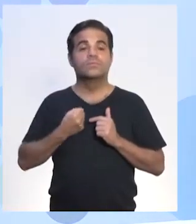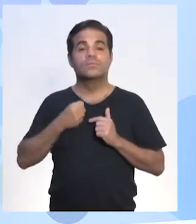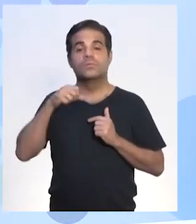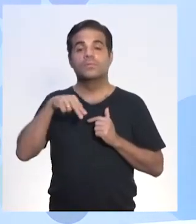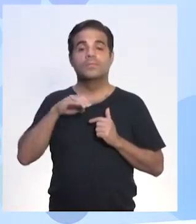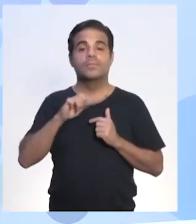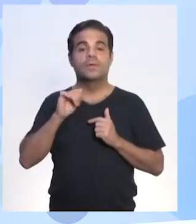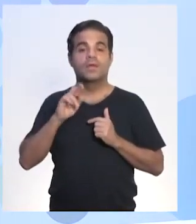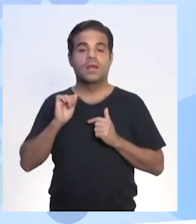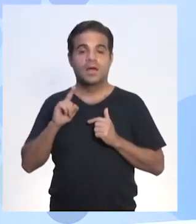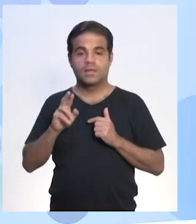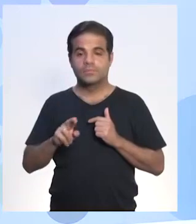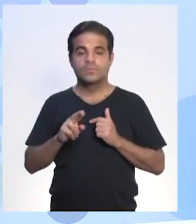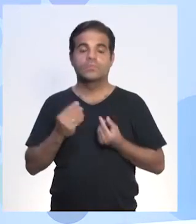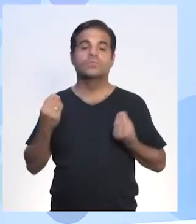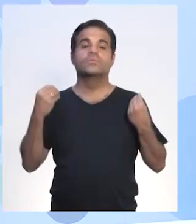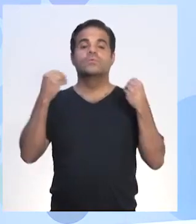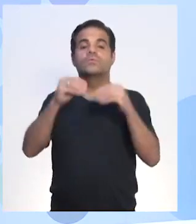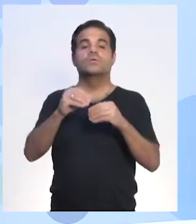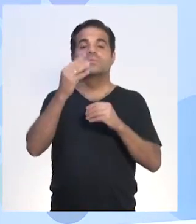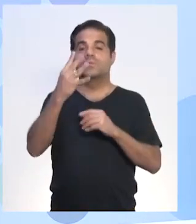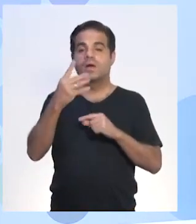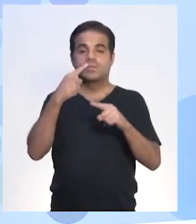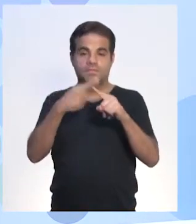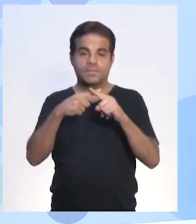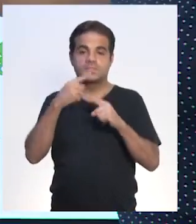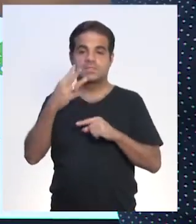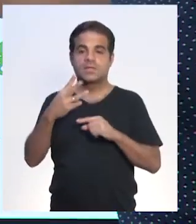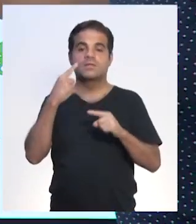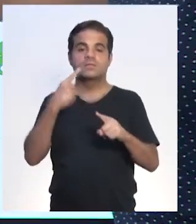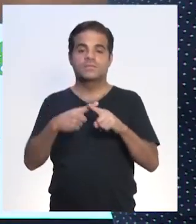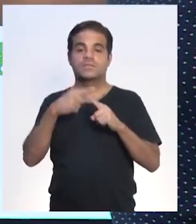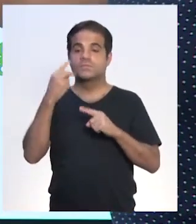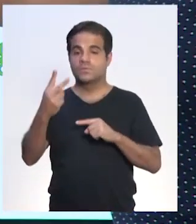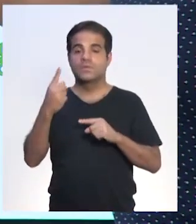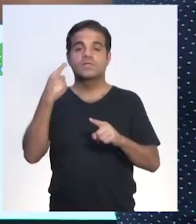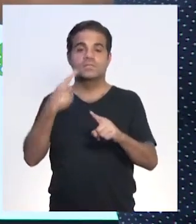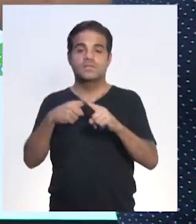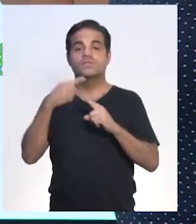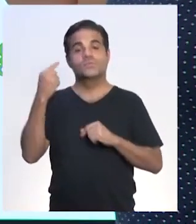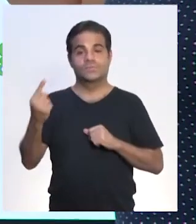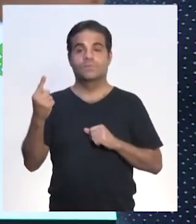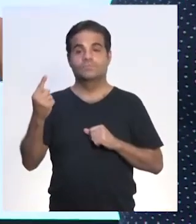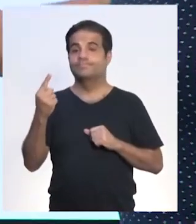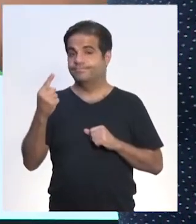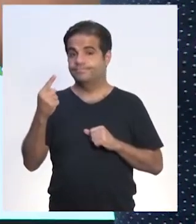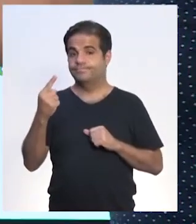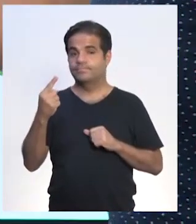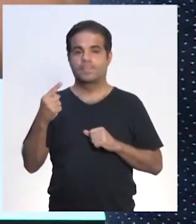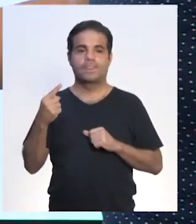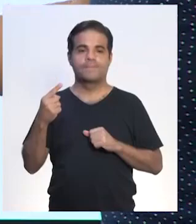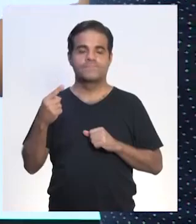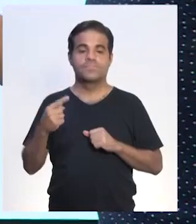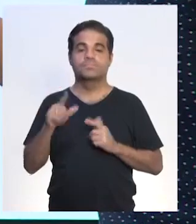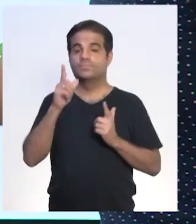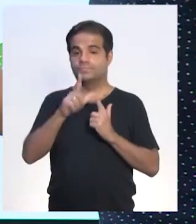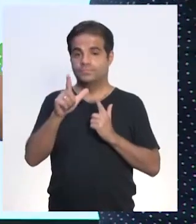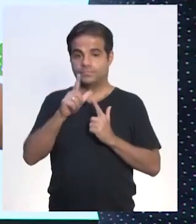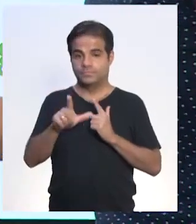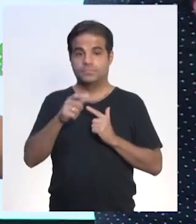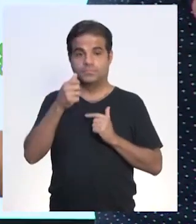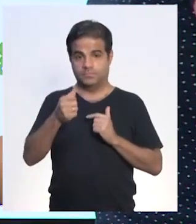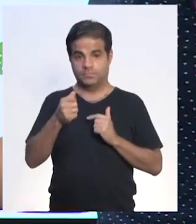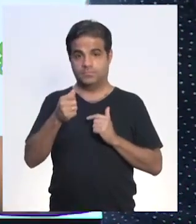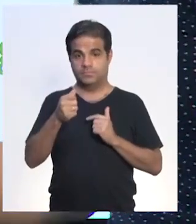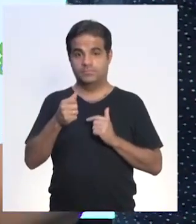Eu coloquei 4 vezes 3 vezes 2 vezes 1. E a letra